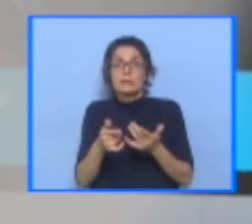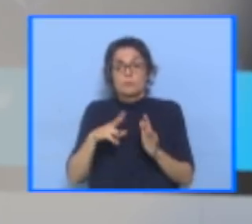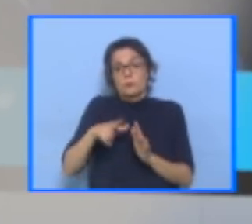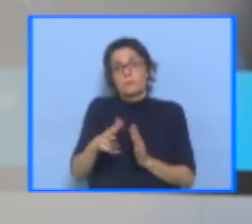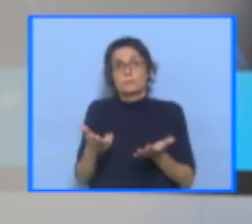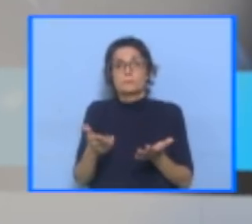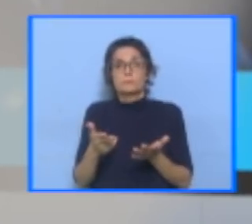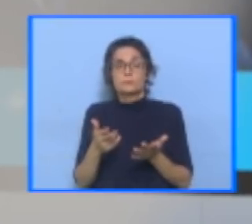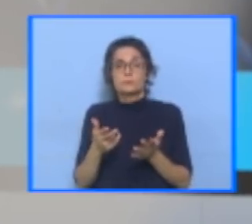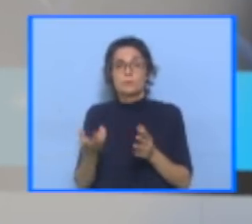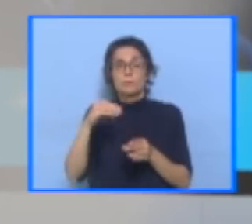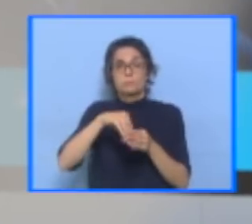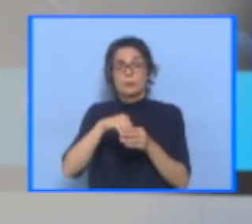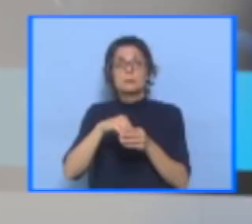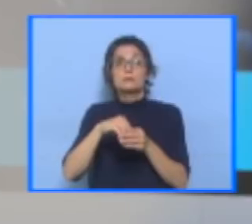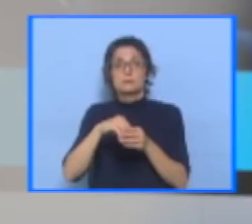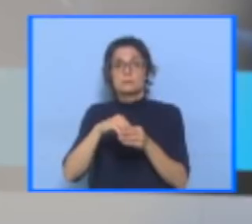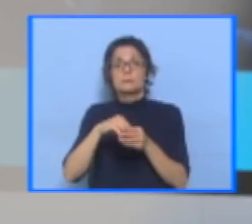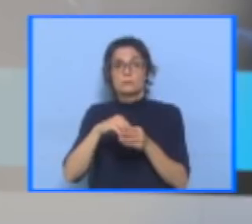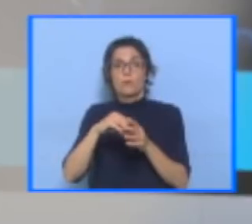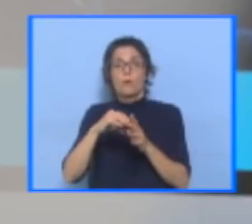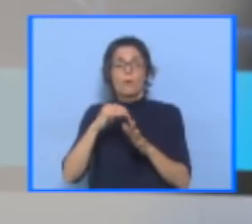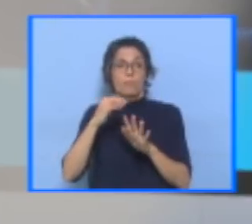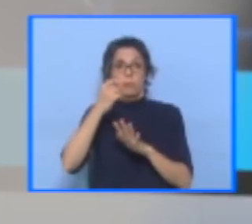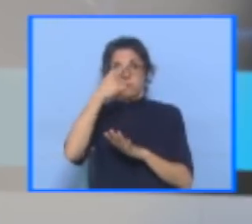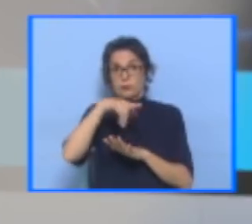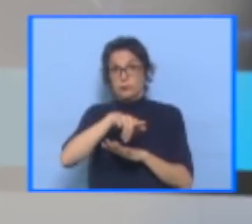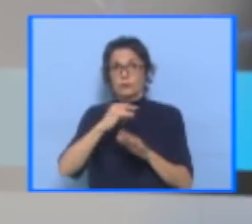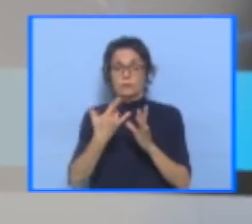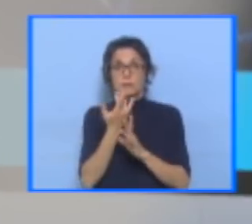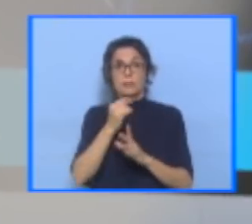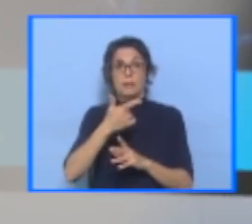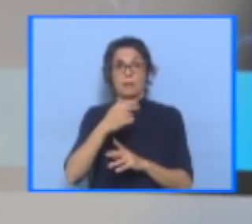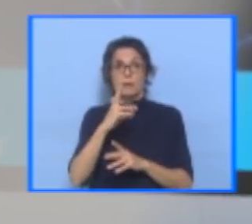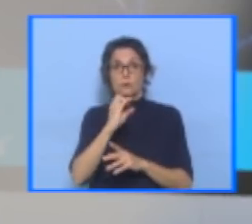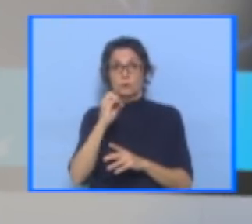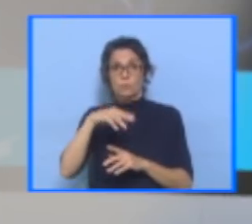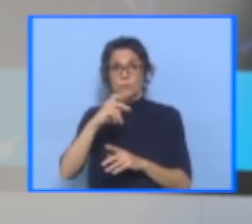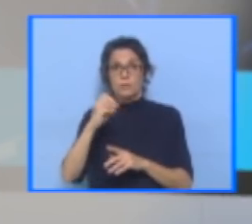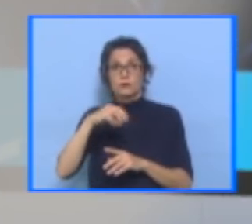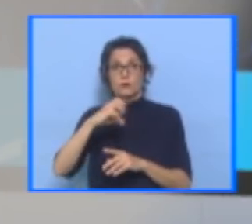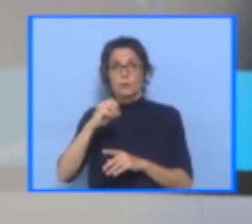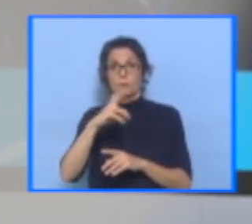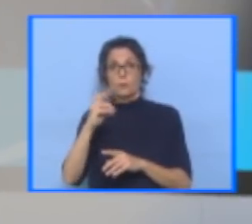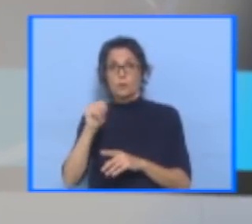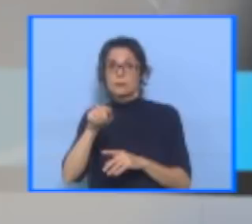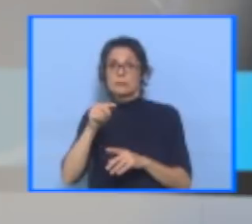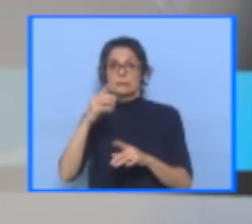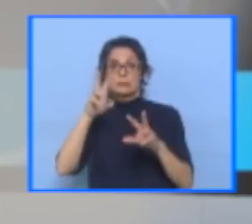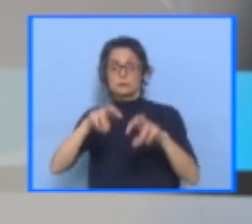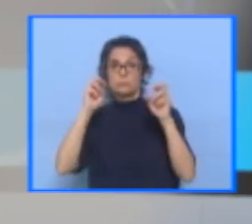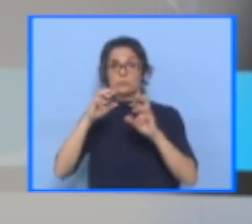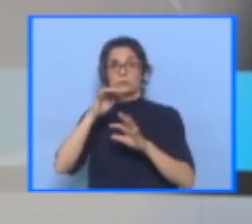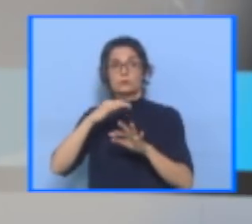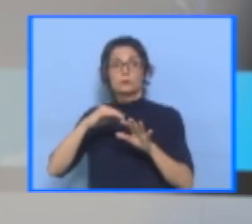dentro da ficção criada por Tomás Moro, que apresenta a descoberta de uma ilha onde a sociedade não